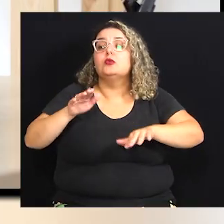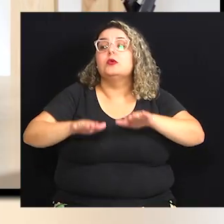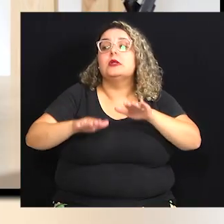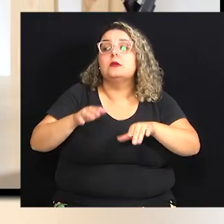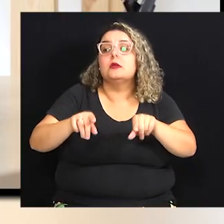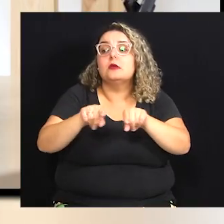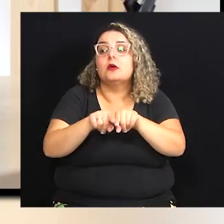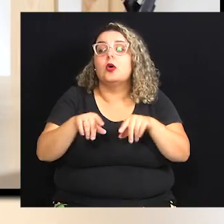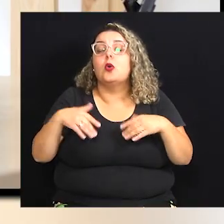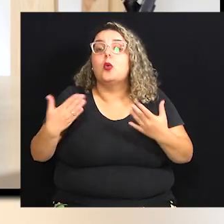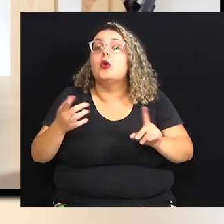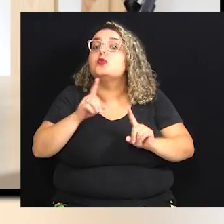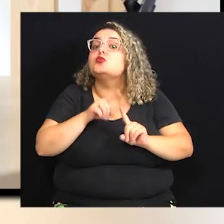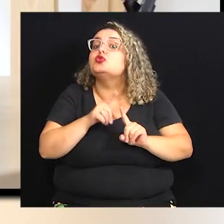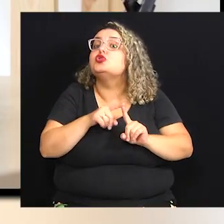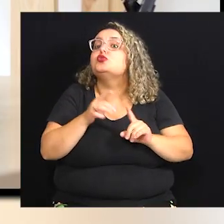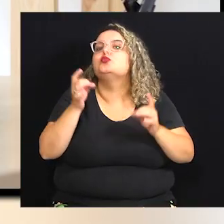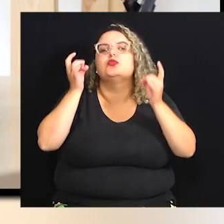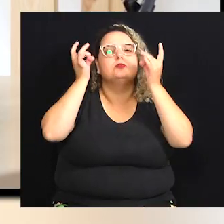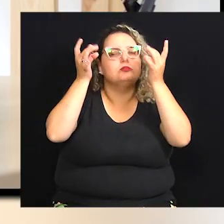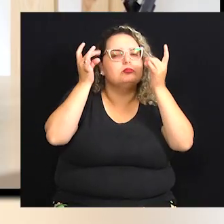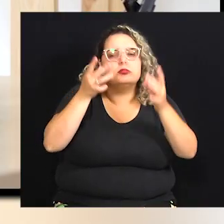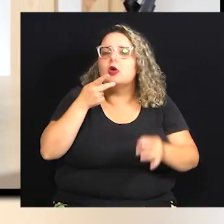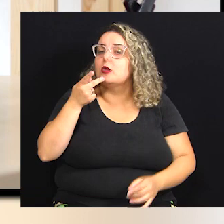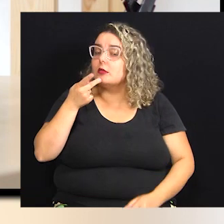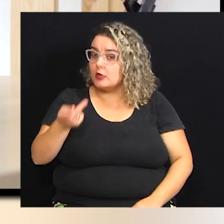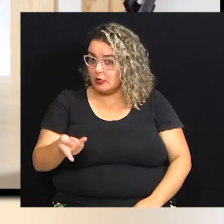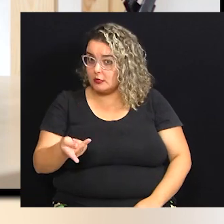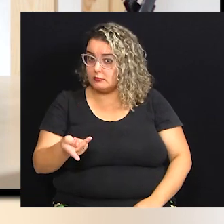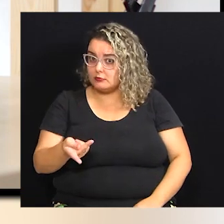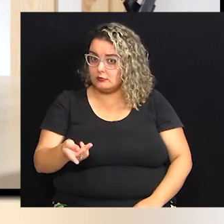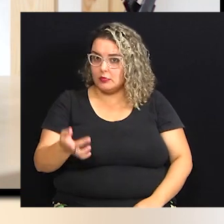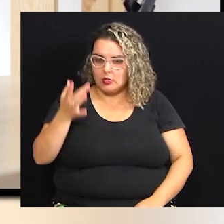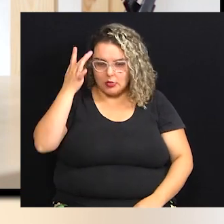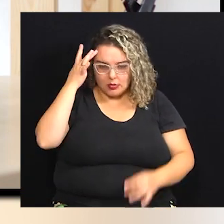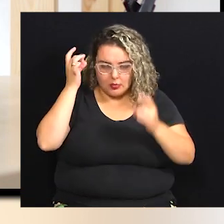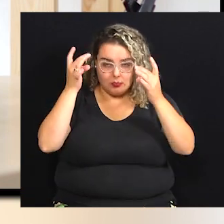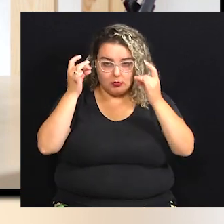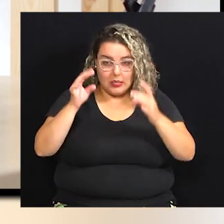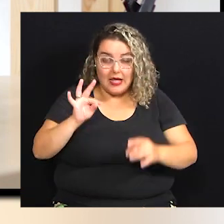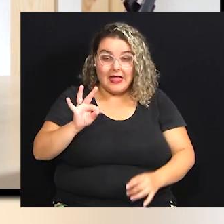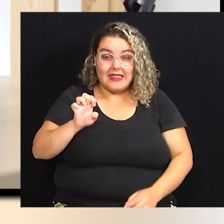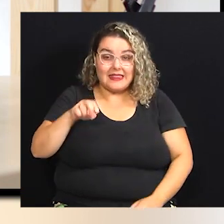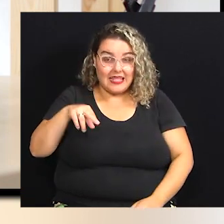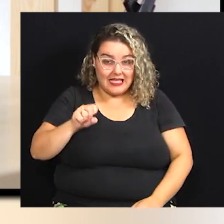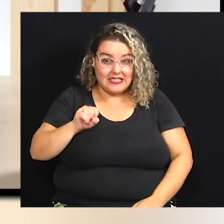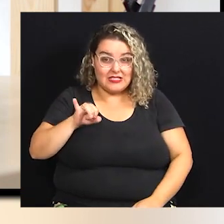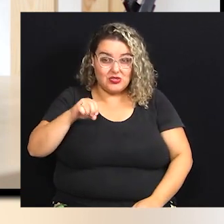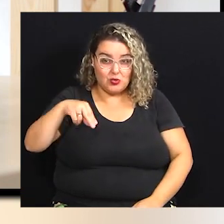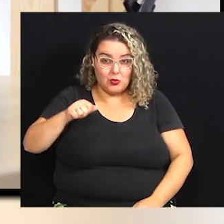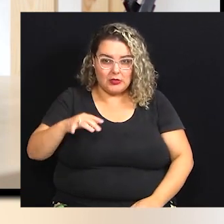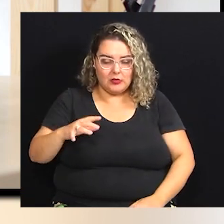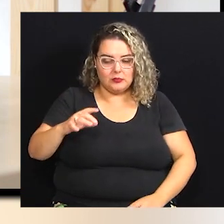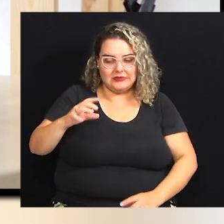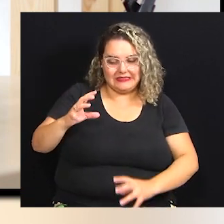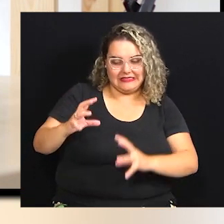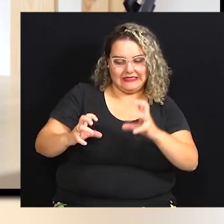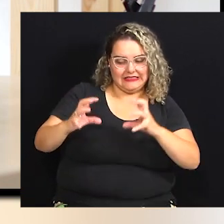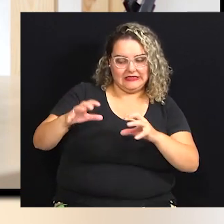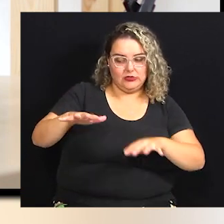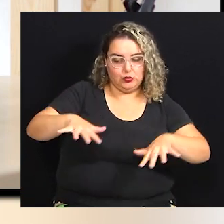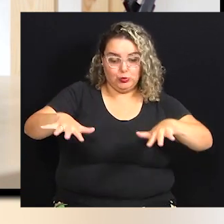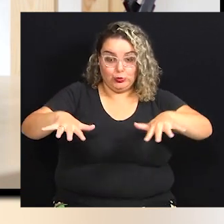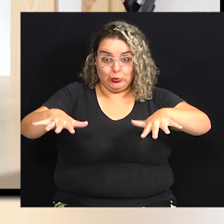vai depender também de qual é o tipo de dor de cabeça que a gente fala. A dor de cabeça tensional, por exemplo, que briga com a